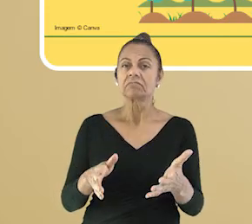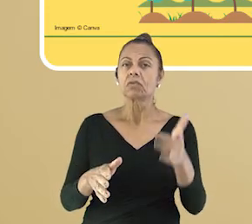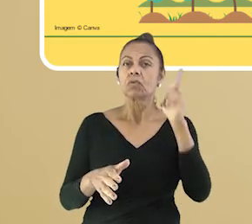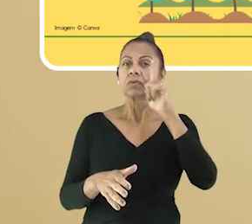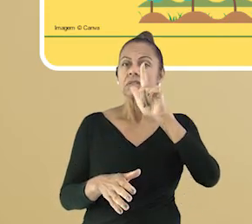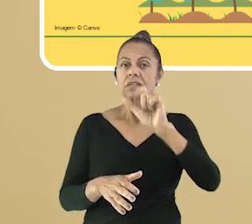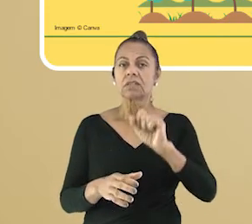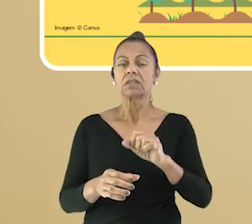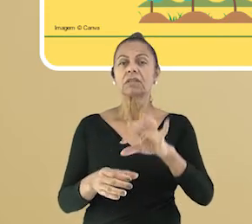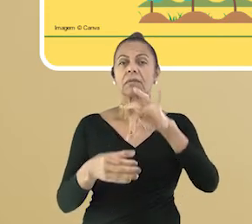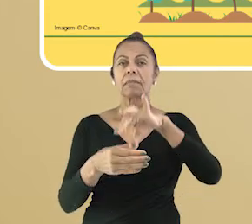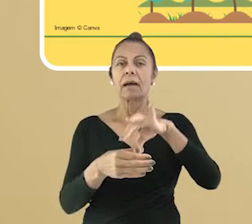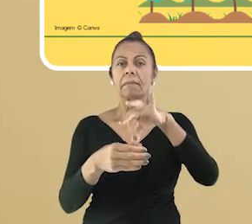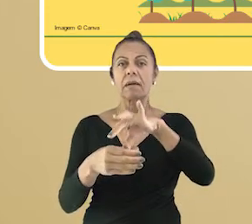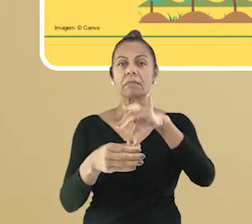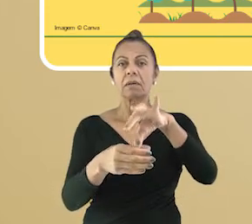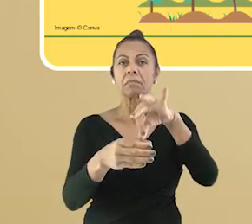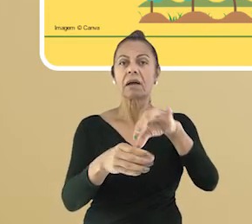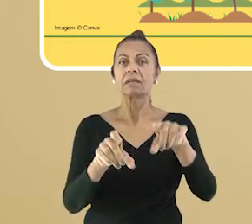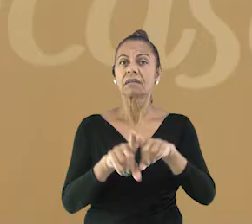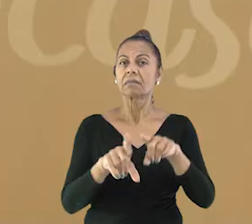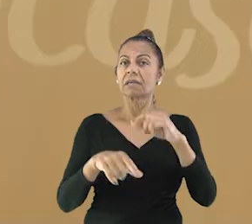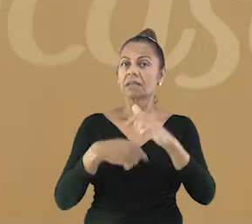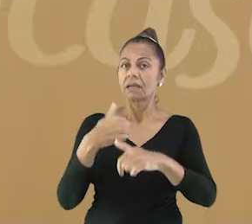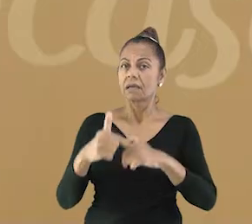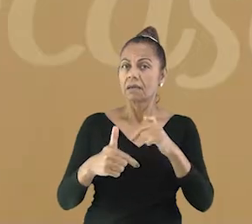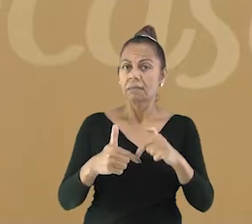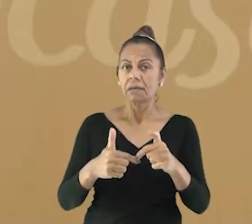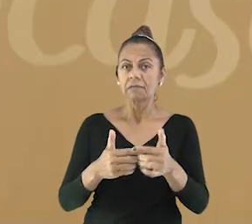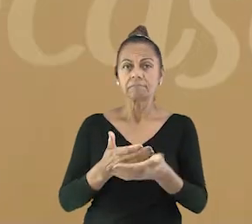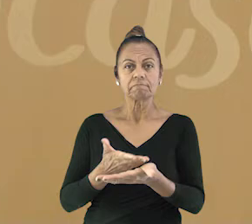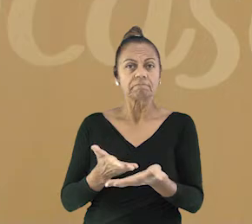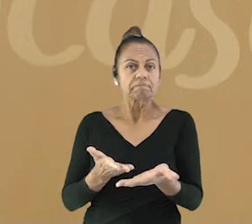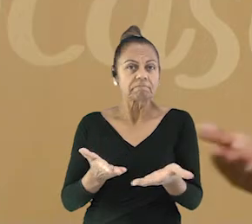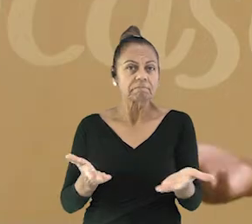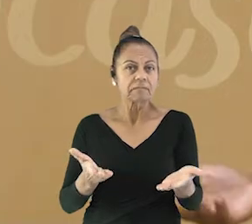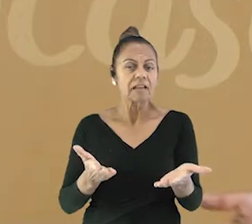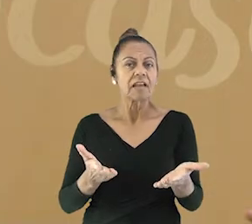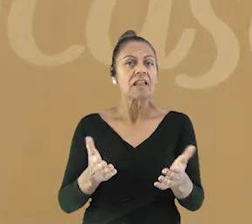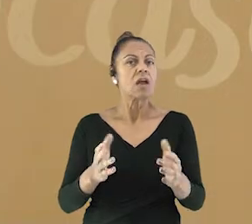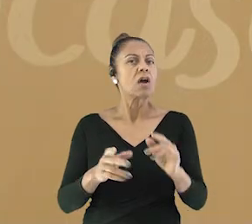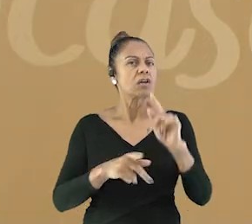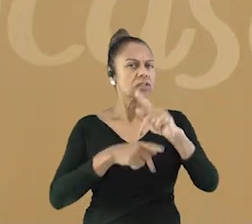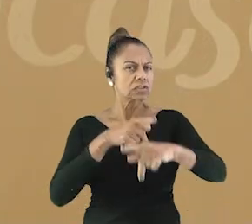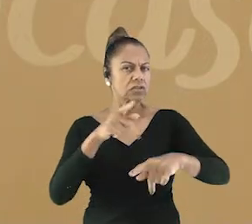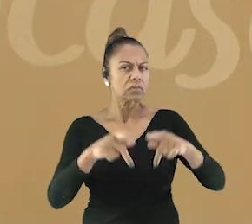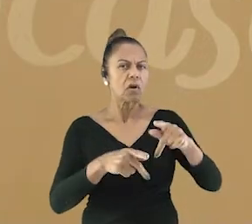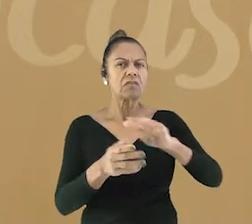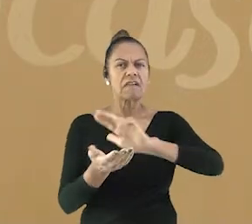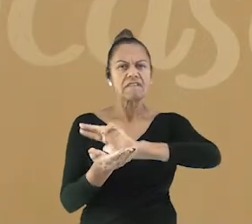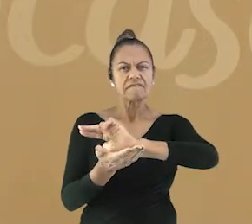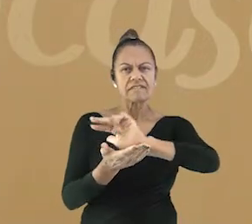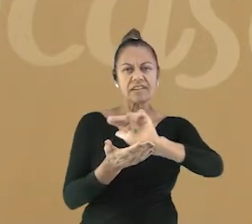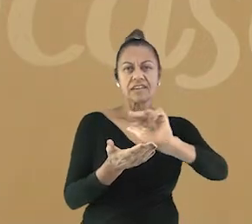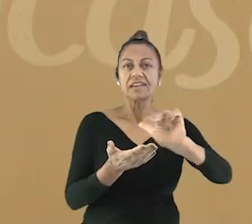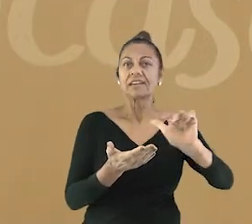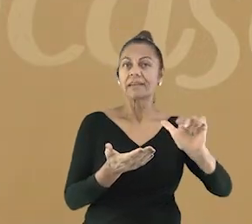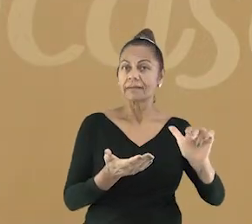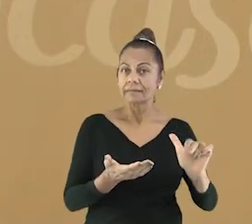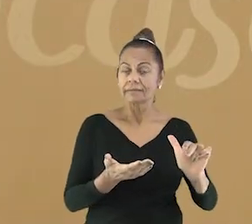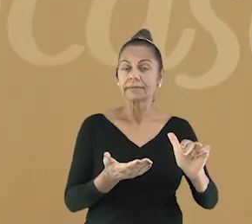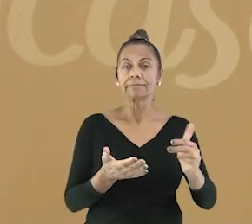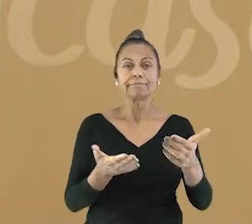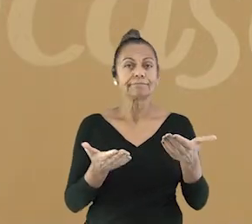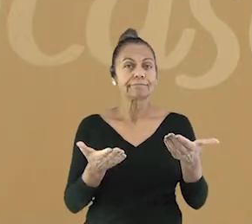terras para plantar e empregos. Por causa de todos esses povos diferentes que viviam